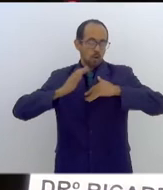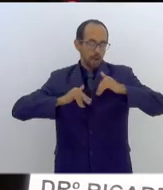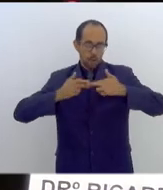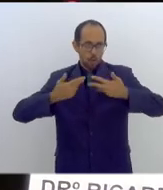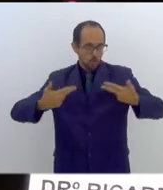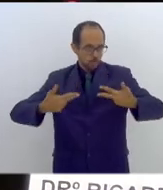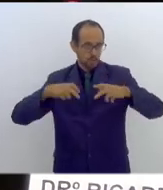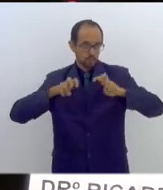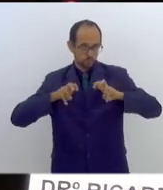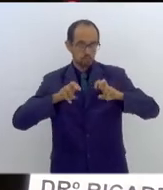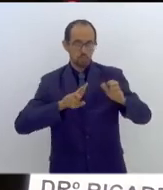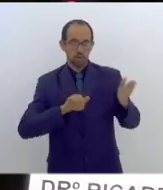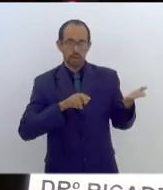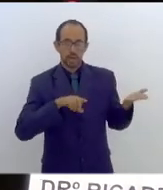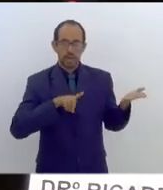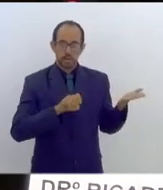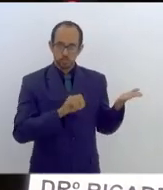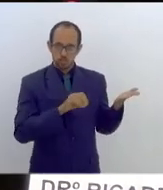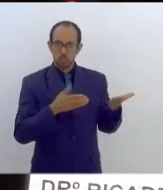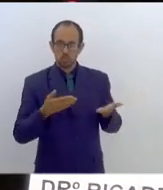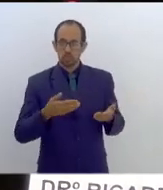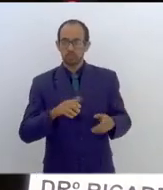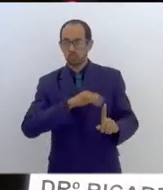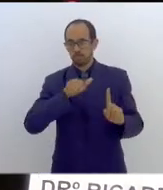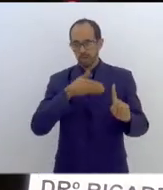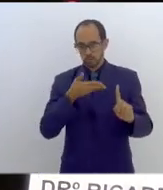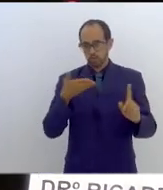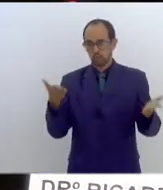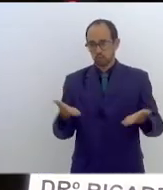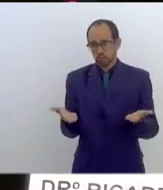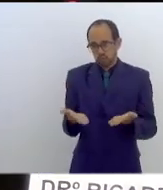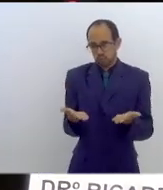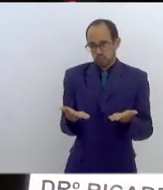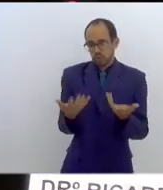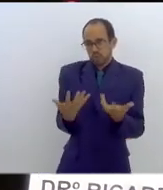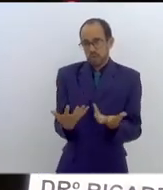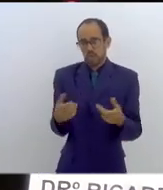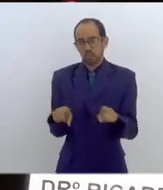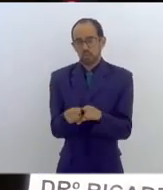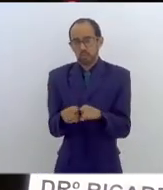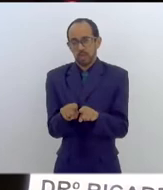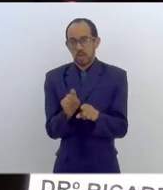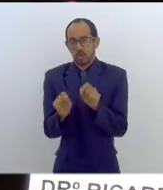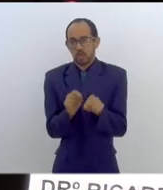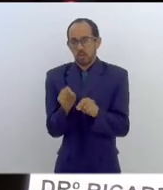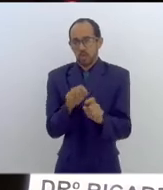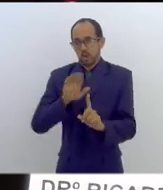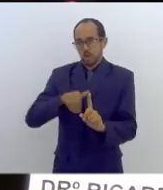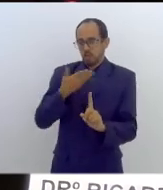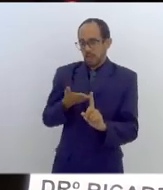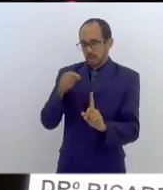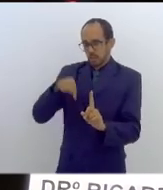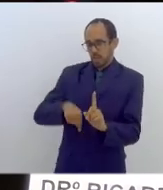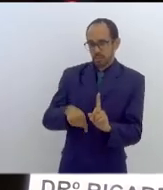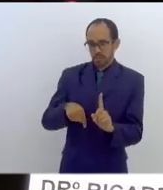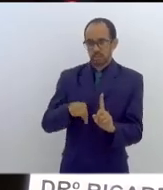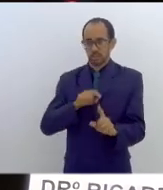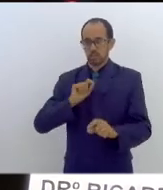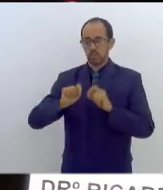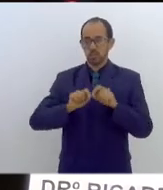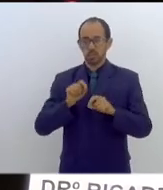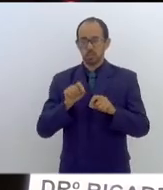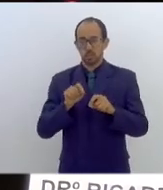o homenageado seu presidente eu quero também é homenagear aqui e